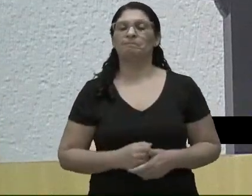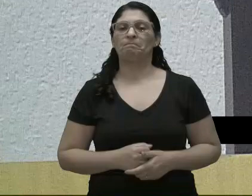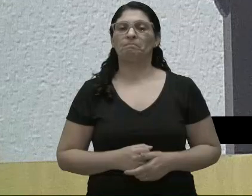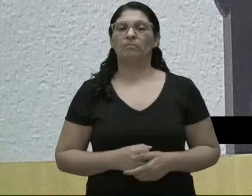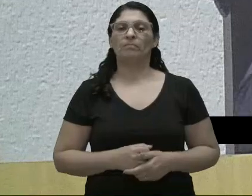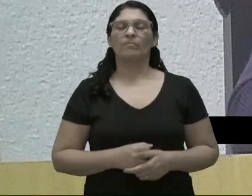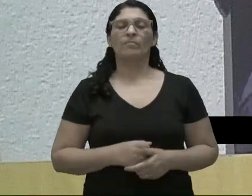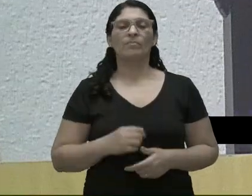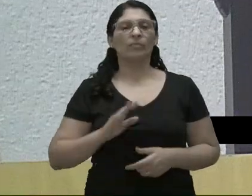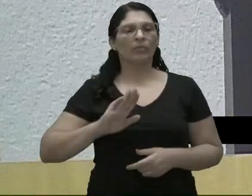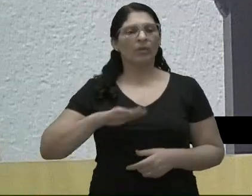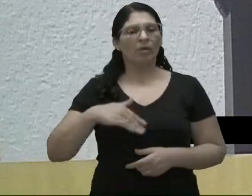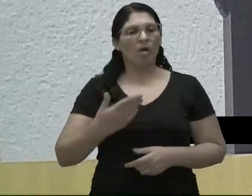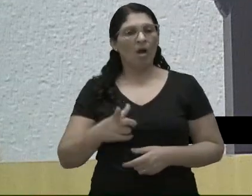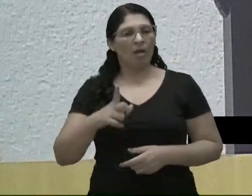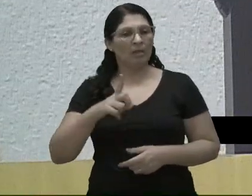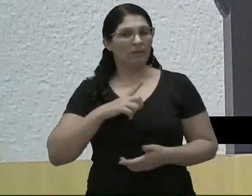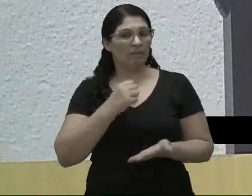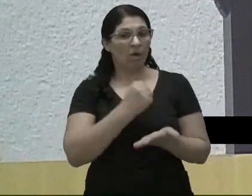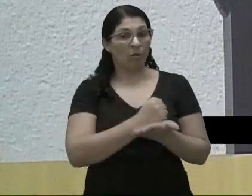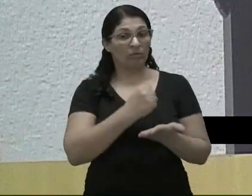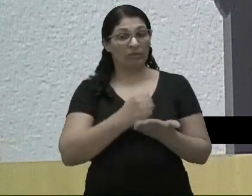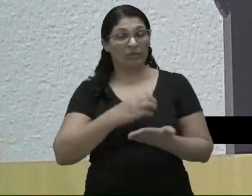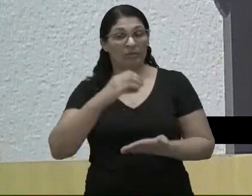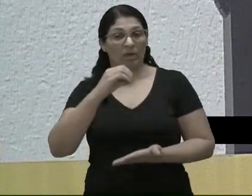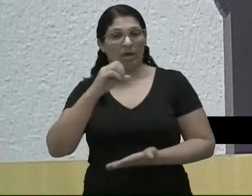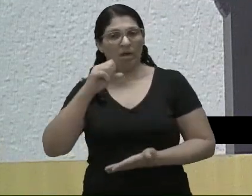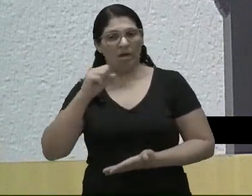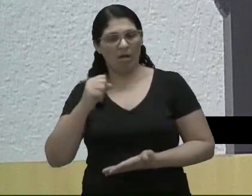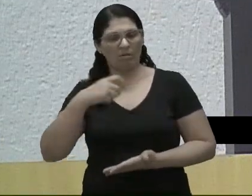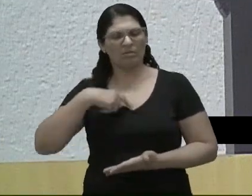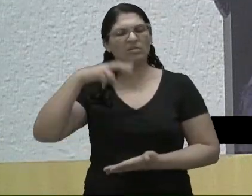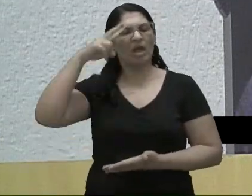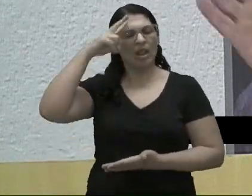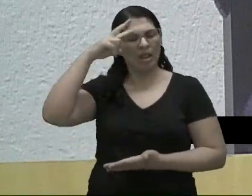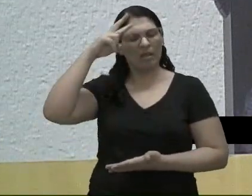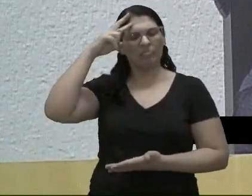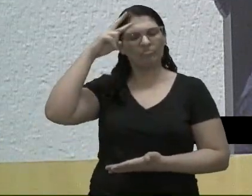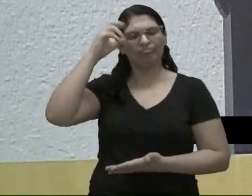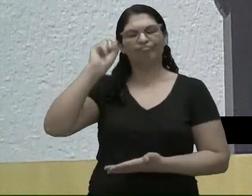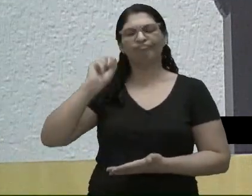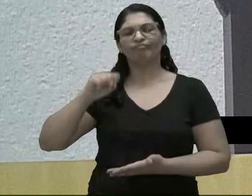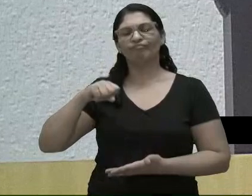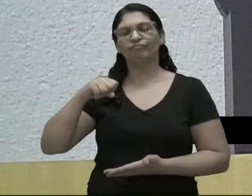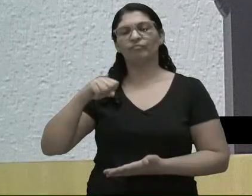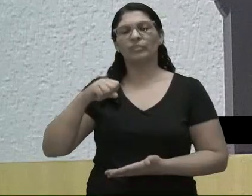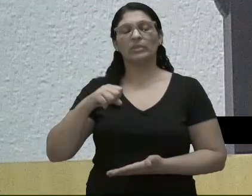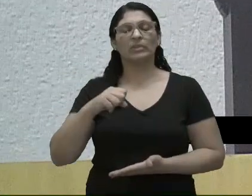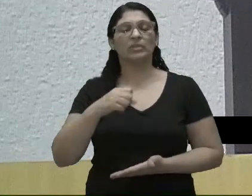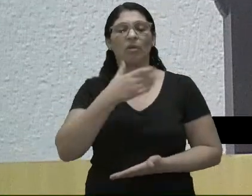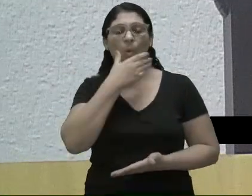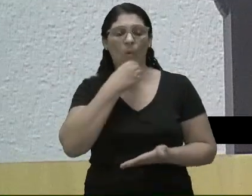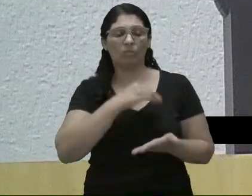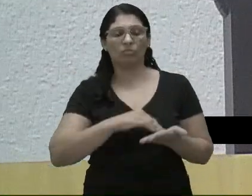Logo quando teve a contratação da OS, eu me recordo muito bem uma fala do secretário aqui na